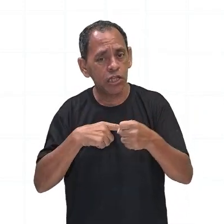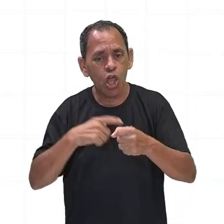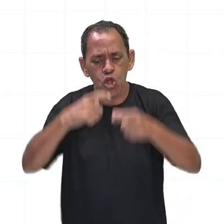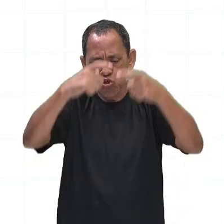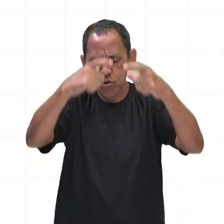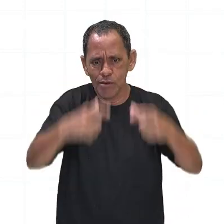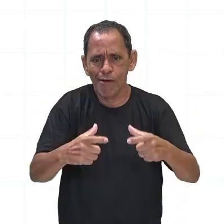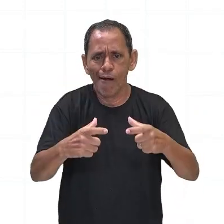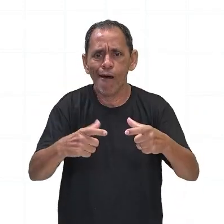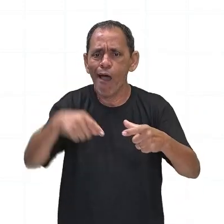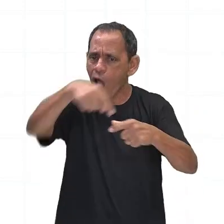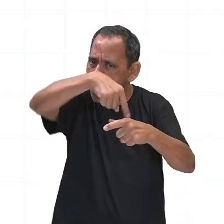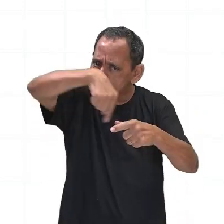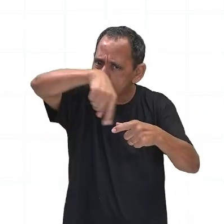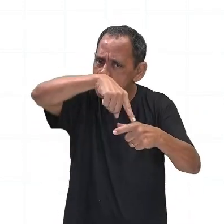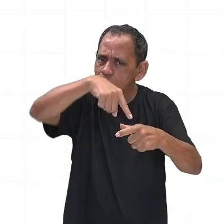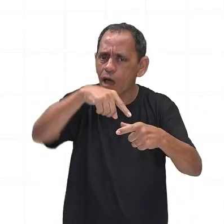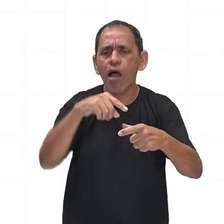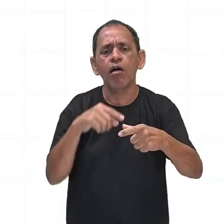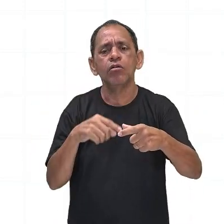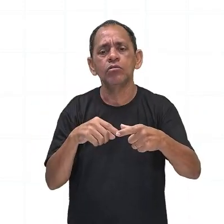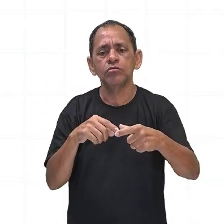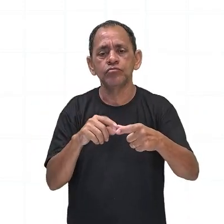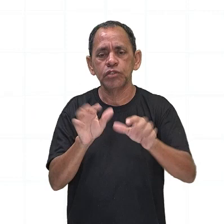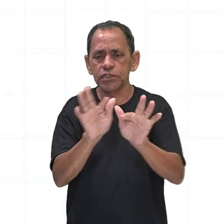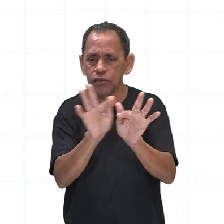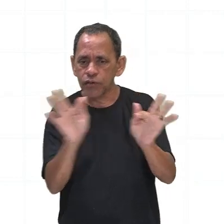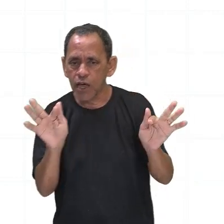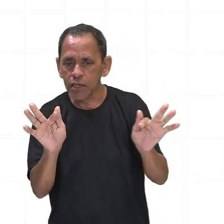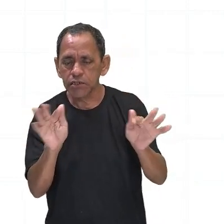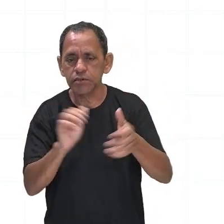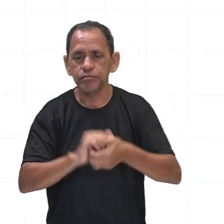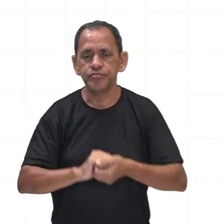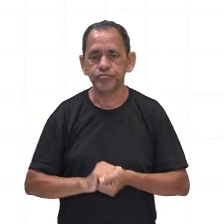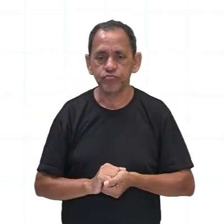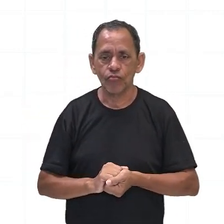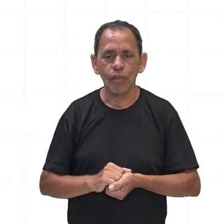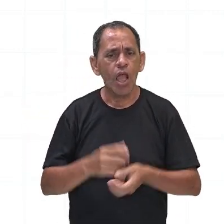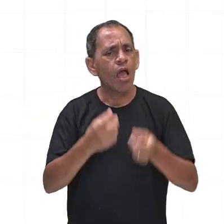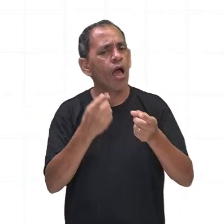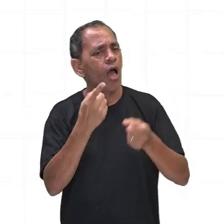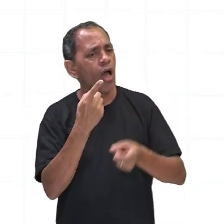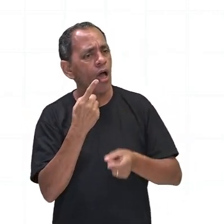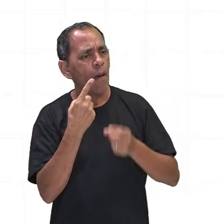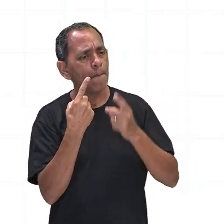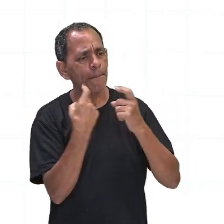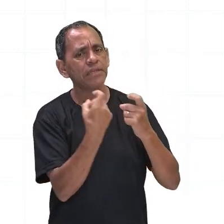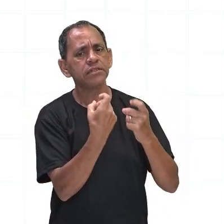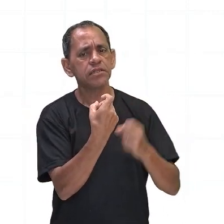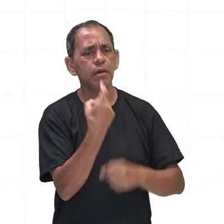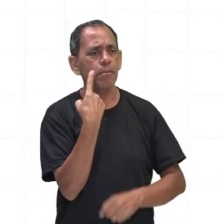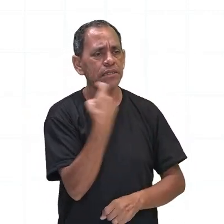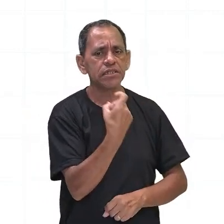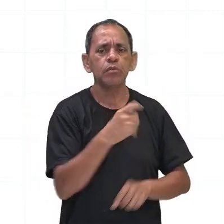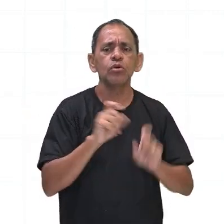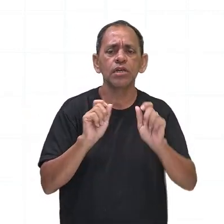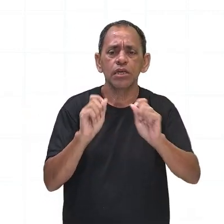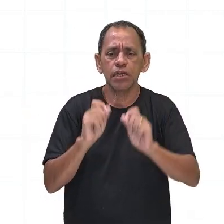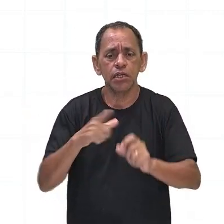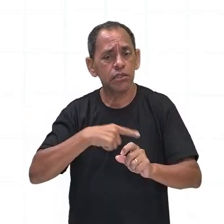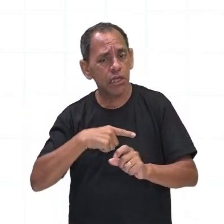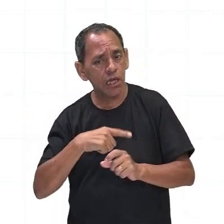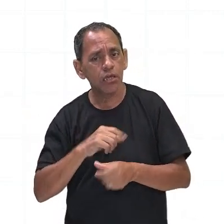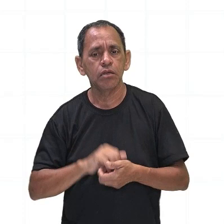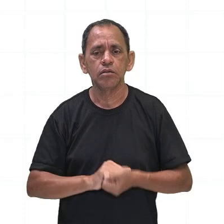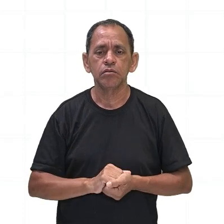central nesse enunciado, nesse sintagma. E perceba que nós temos outras palavras que se relacionam com esse substantivo. Temos